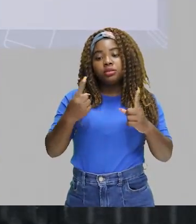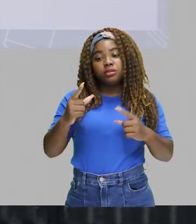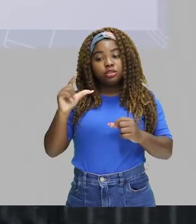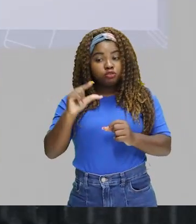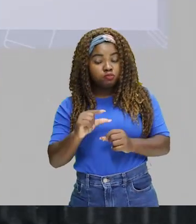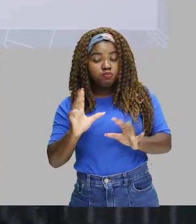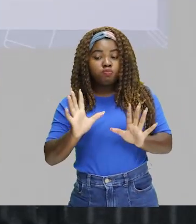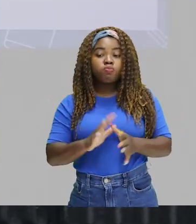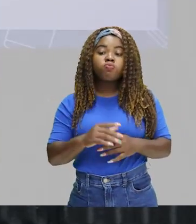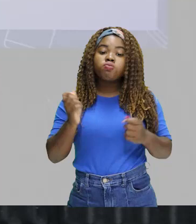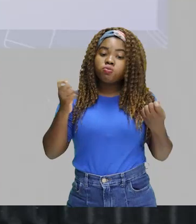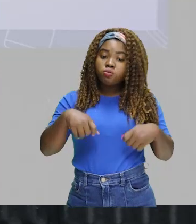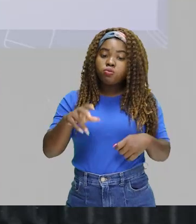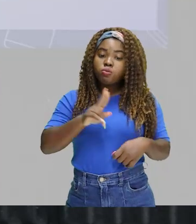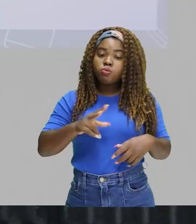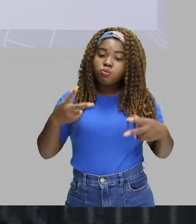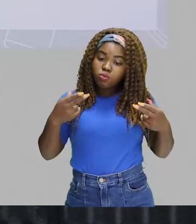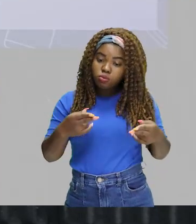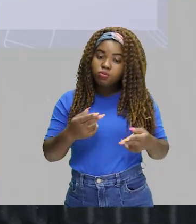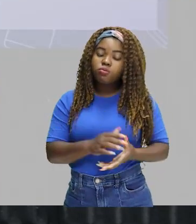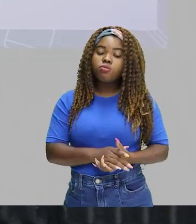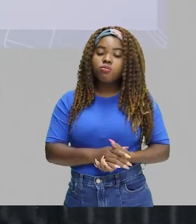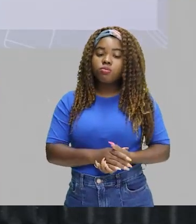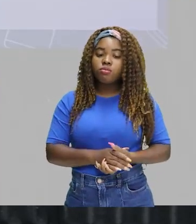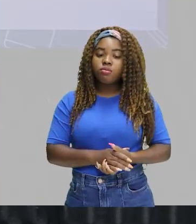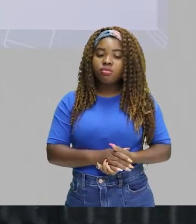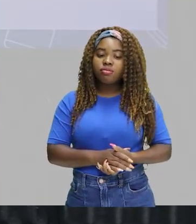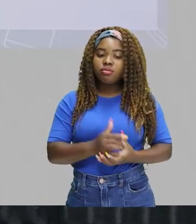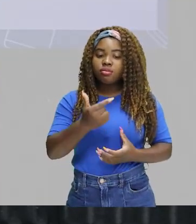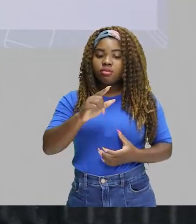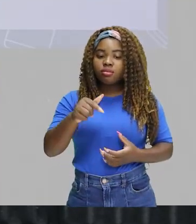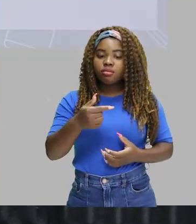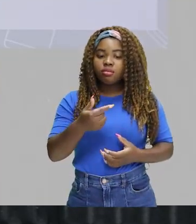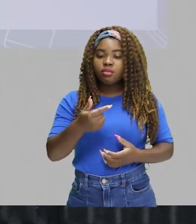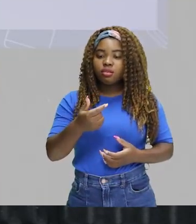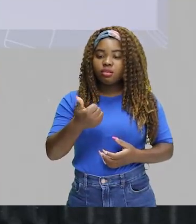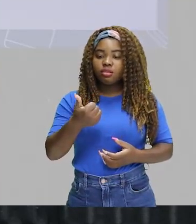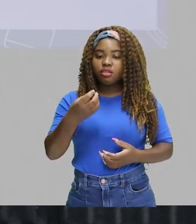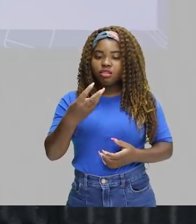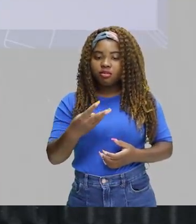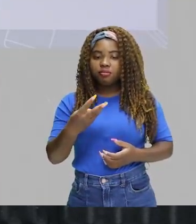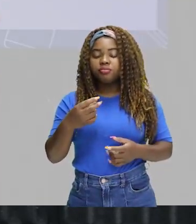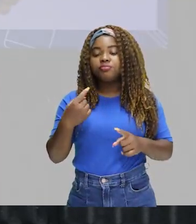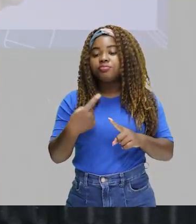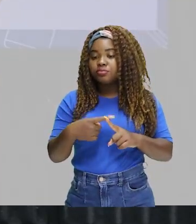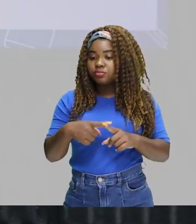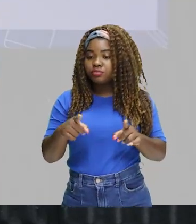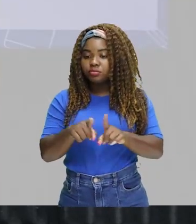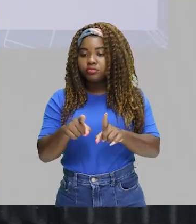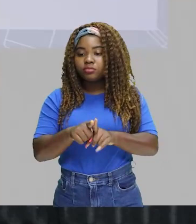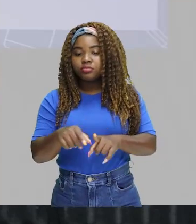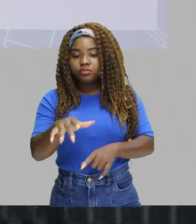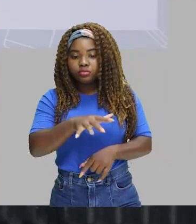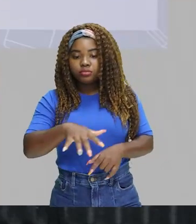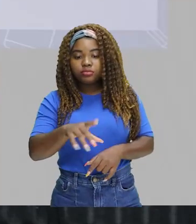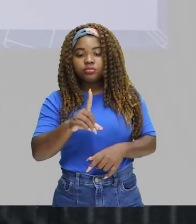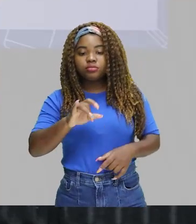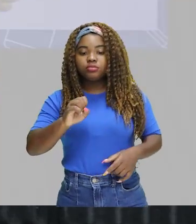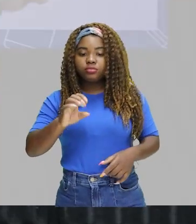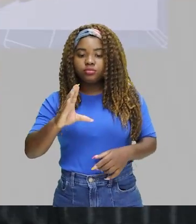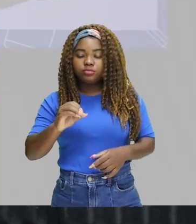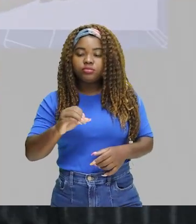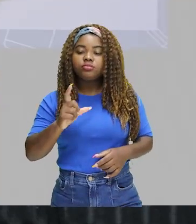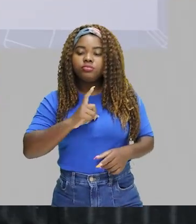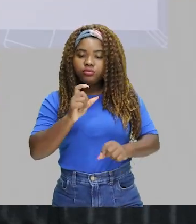ser utilizada a mesma área. Reduzida a quanto? A 2,13. Porque também no arremesso de disco existe a